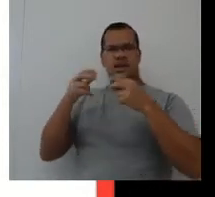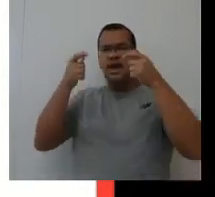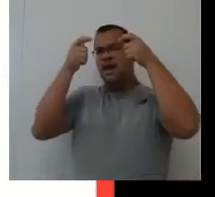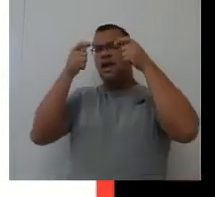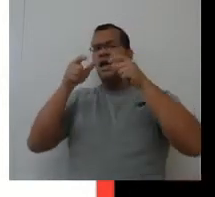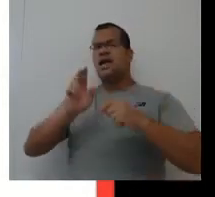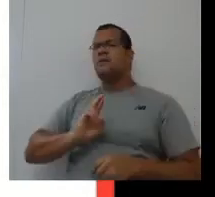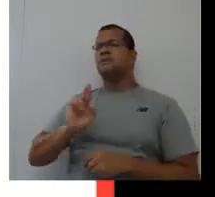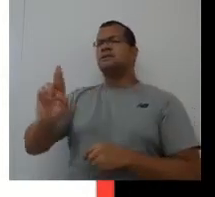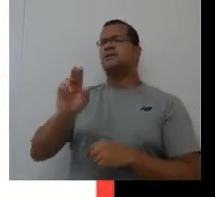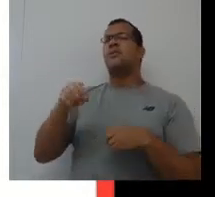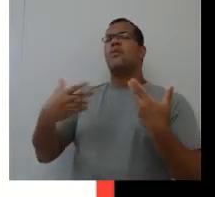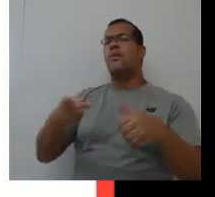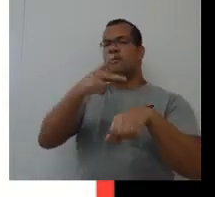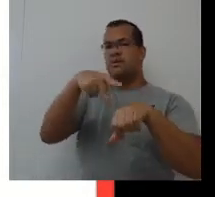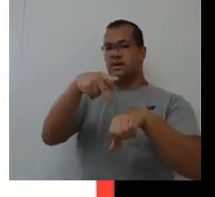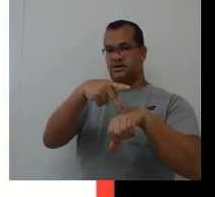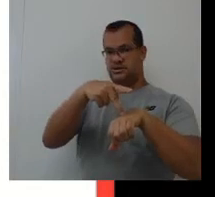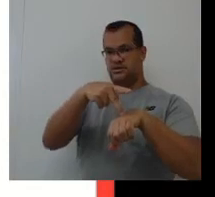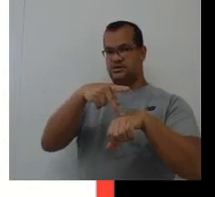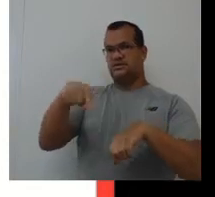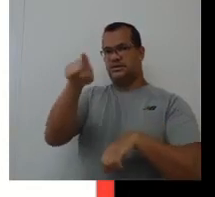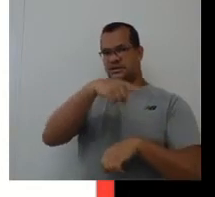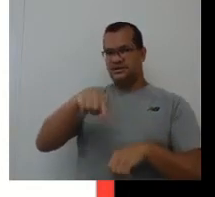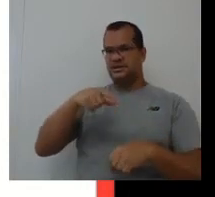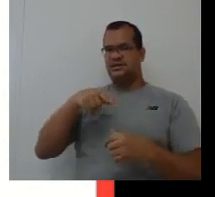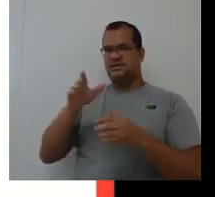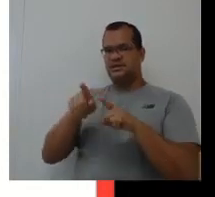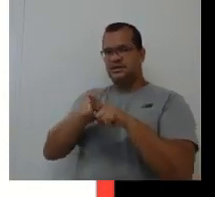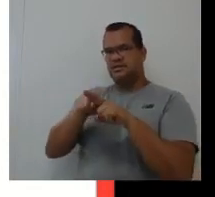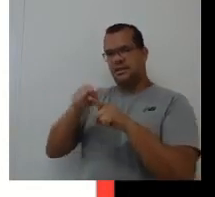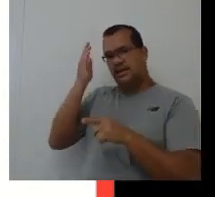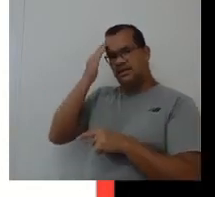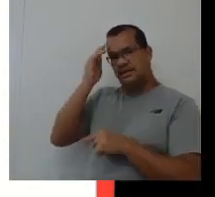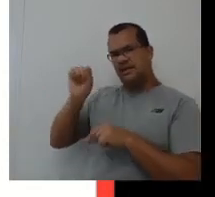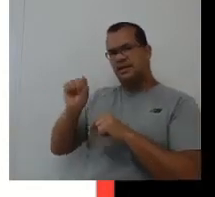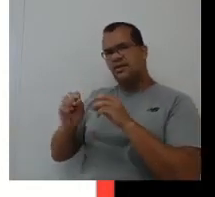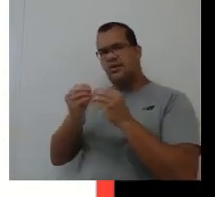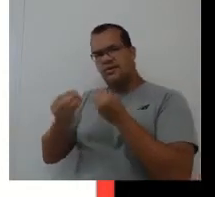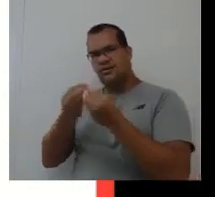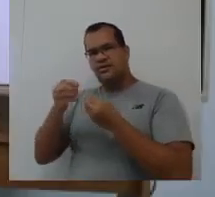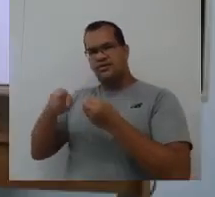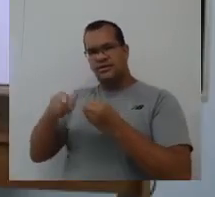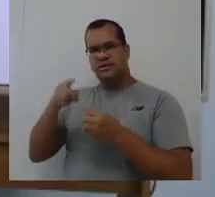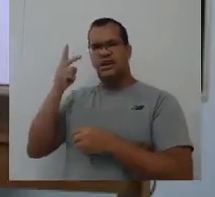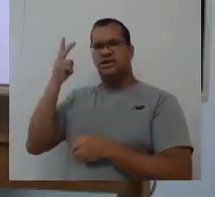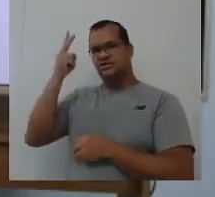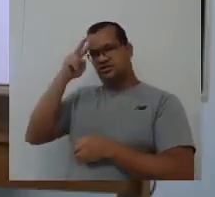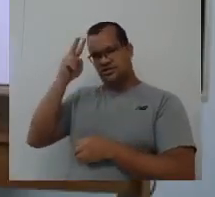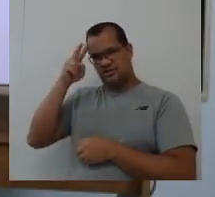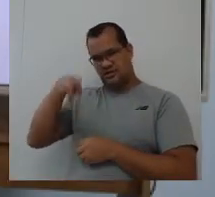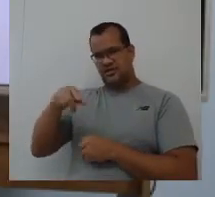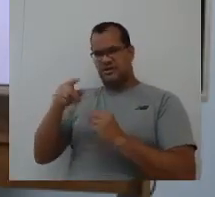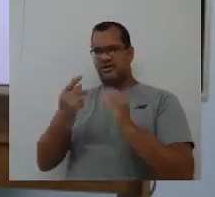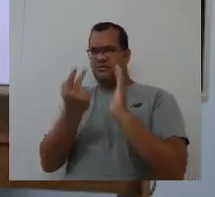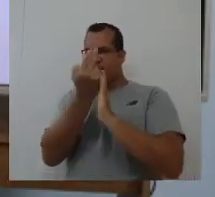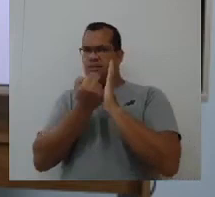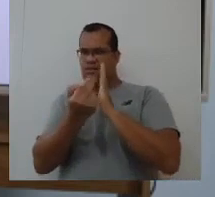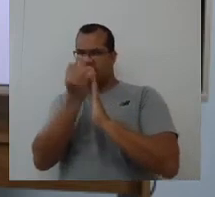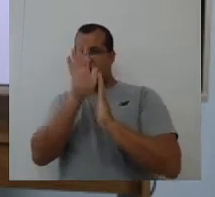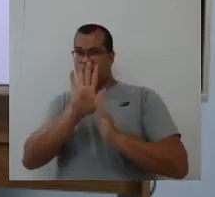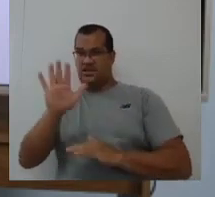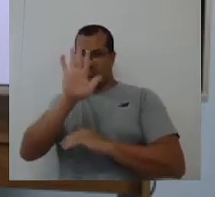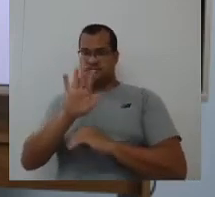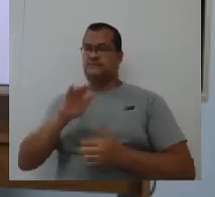que países? São uma forma de a gente interpretar também a história a partir das imagens, né? Então vamos